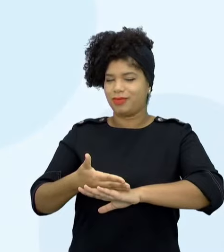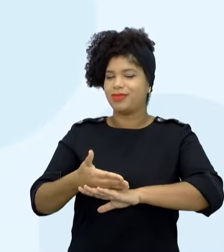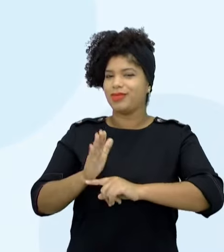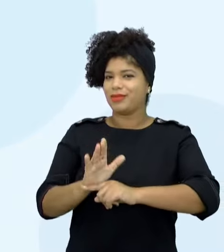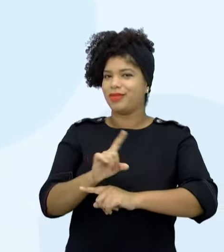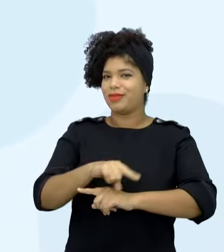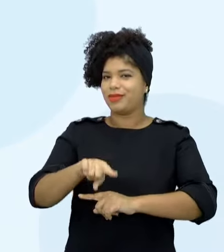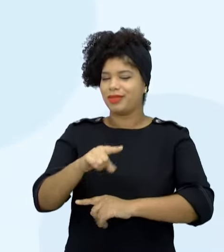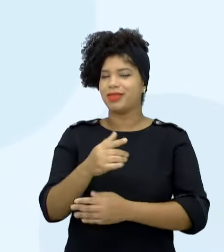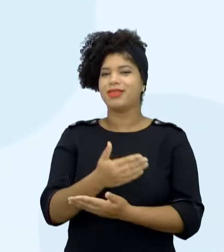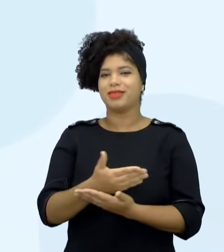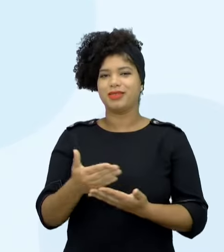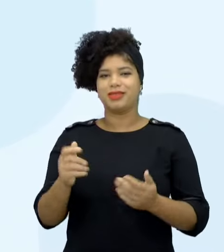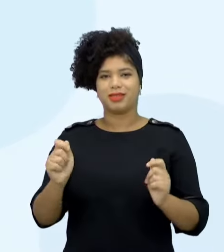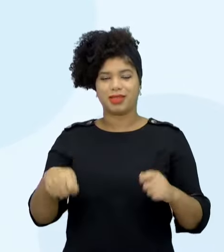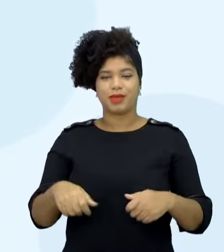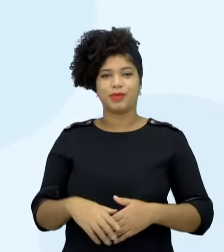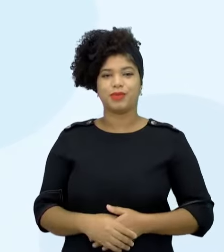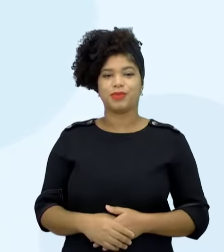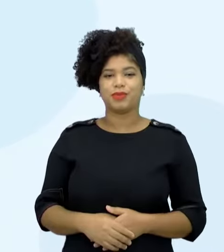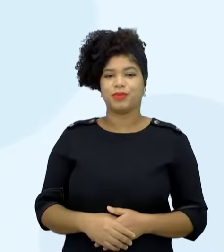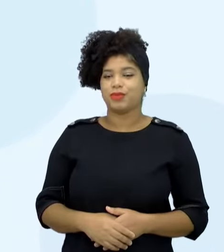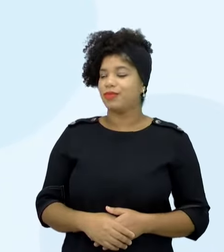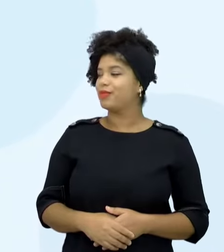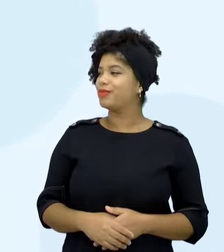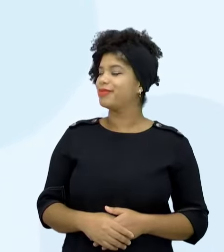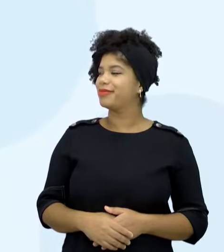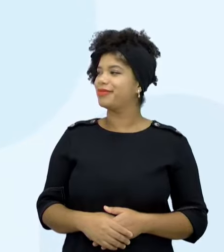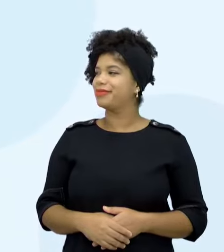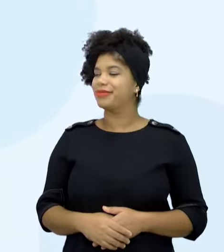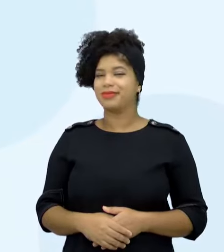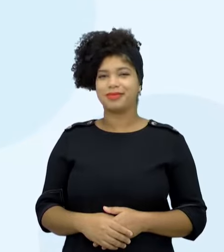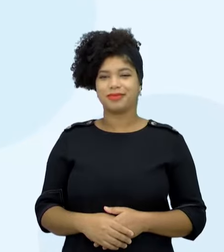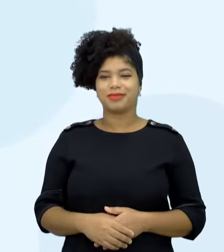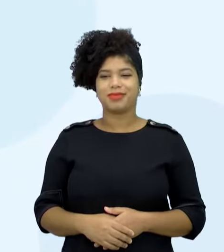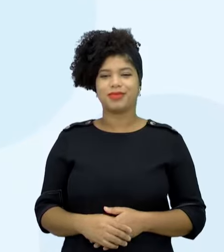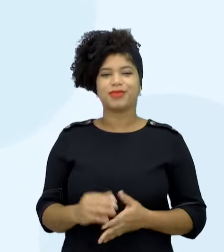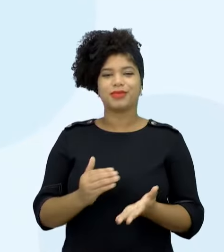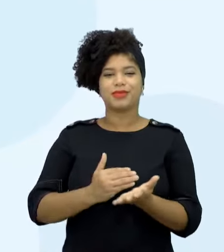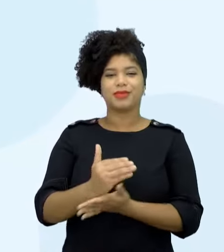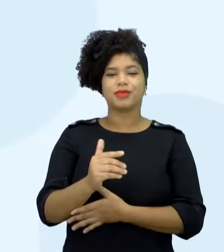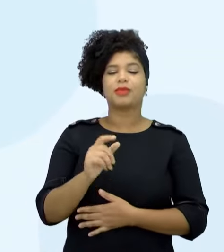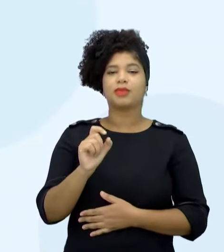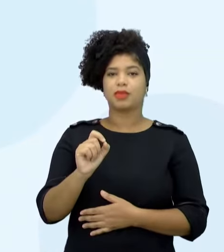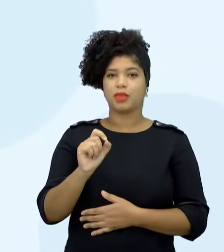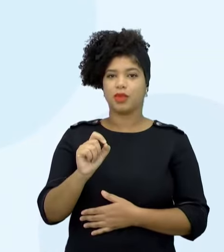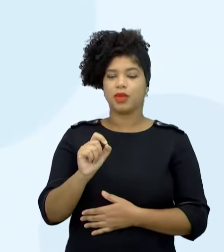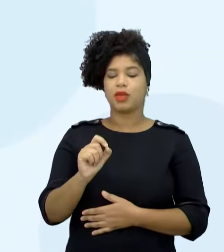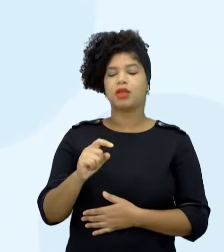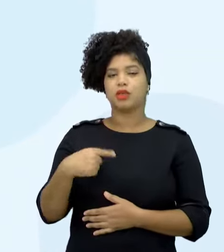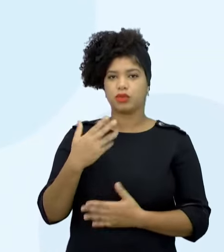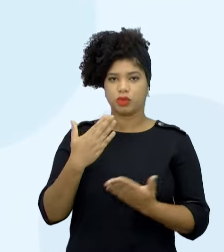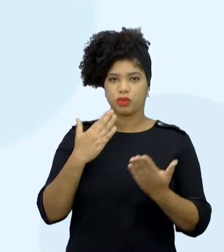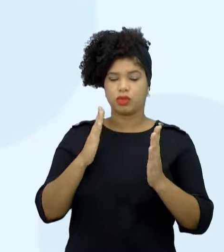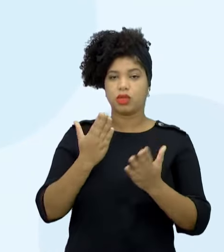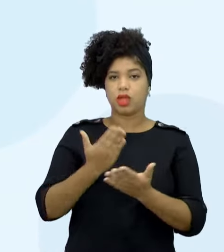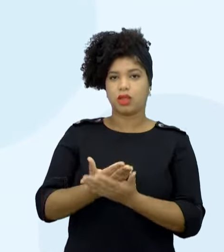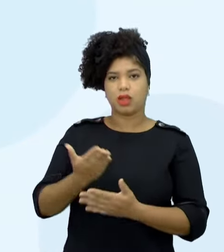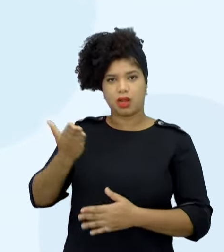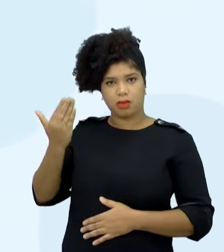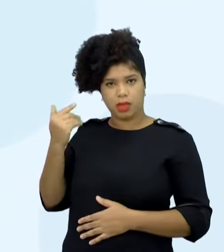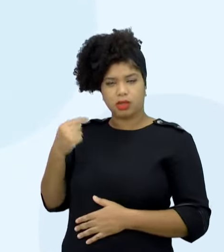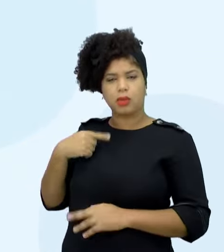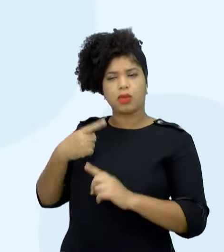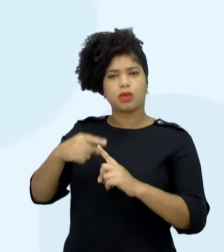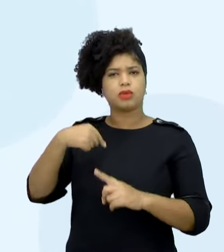aí, a gente tem aí, para começo de conversa, uma coisa que a gente tinha conversado na aula passada. Quando pensamos